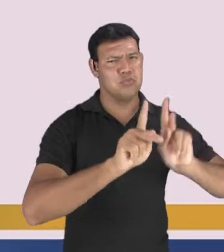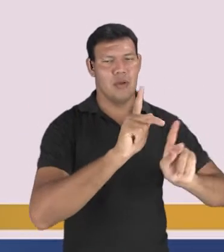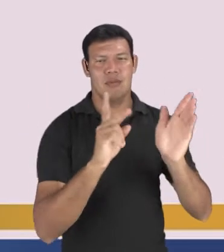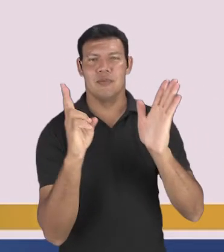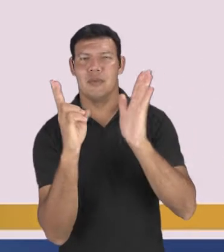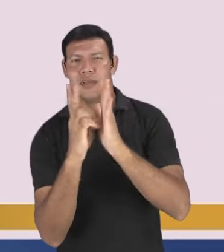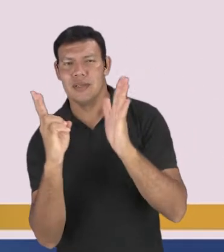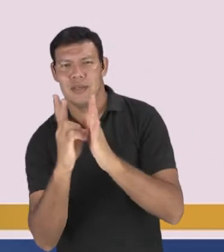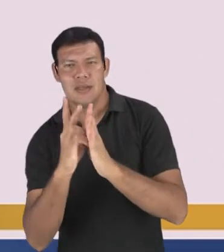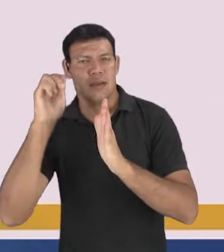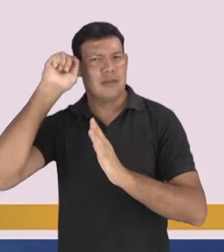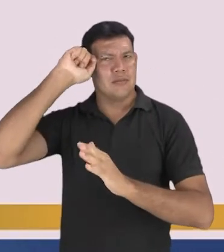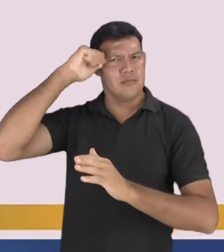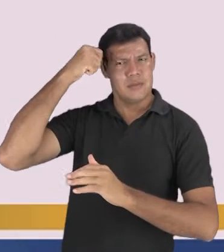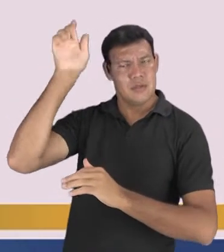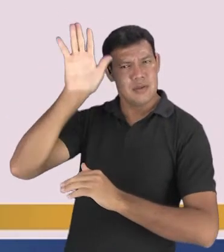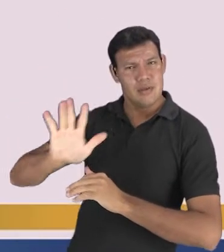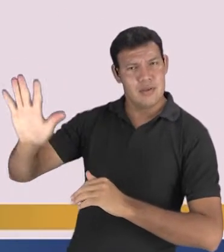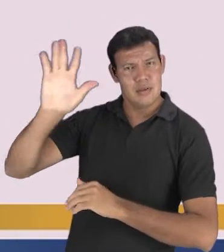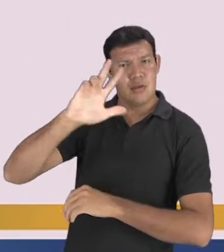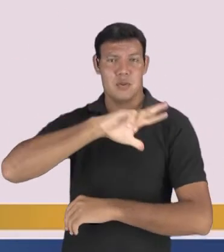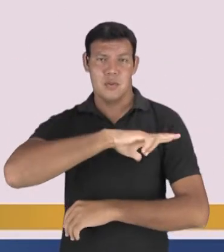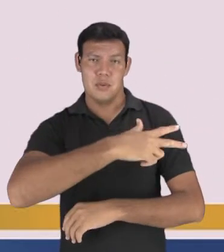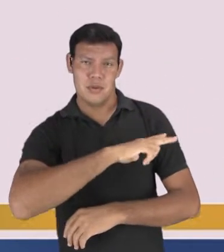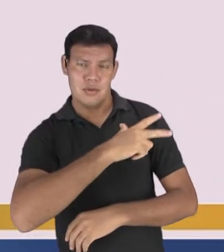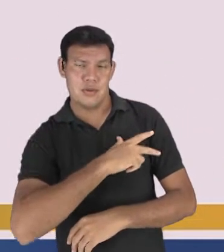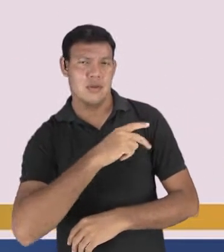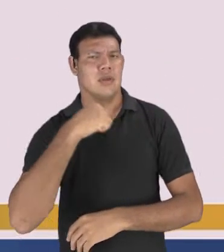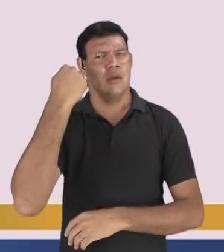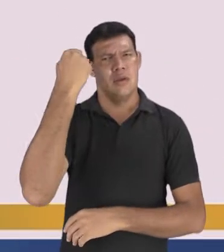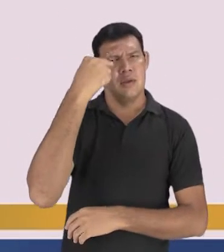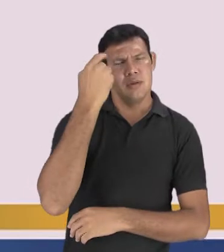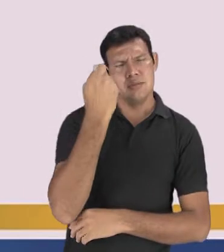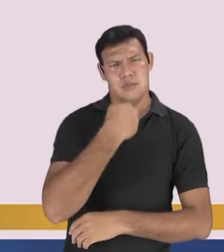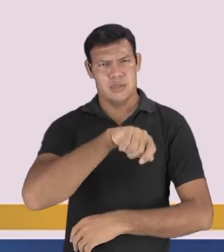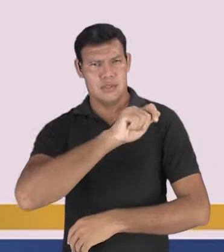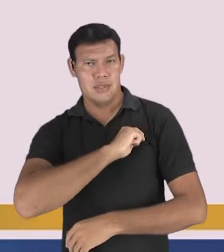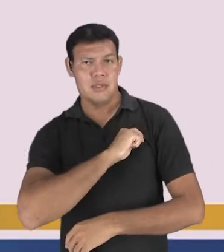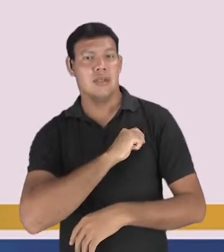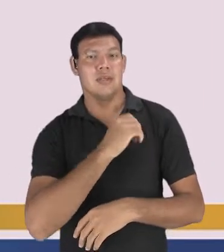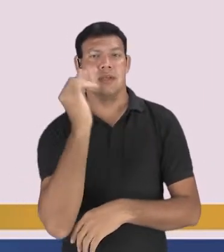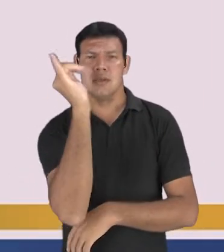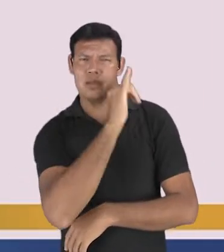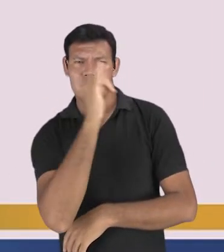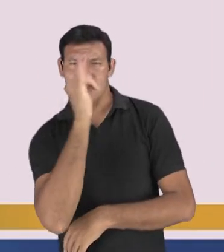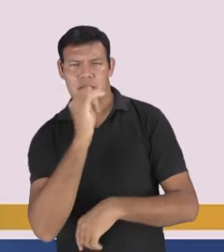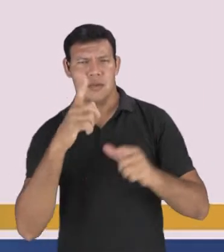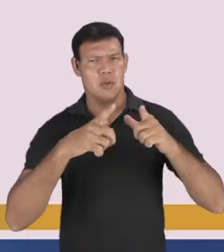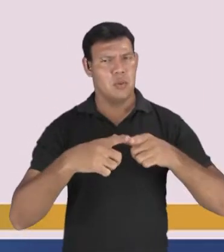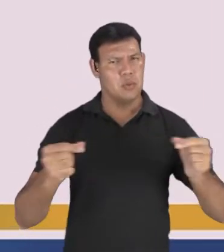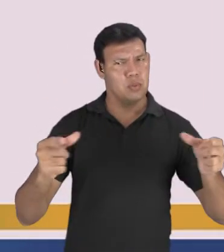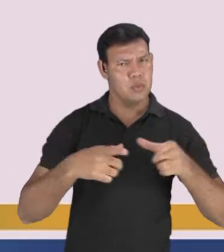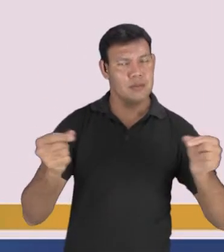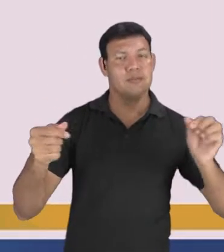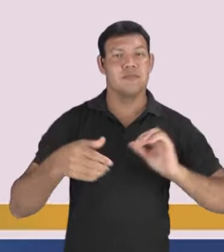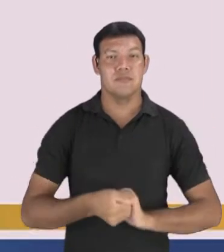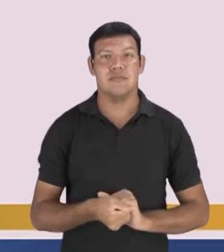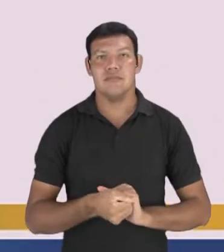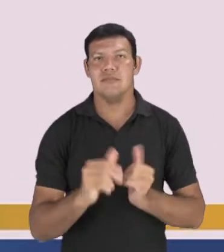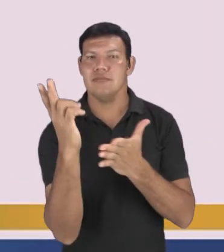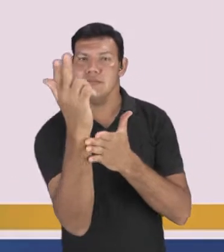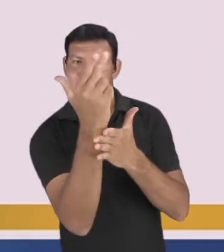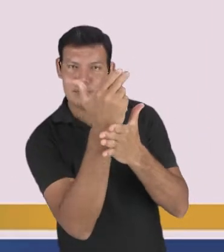E, posteriormente a esses grupos, outros também vieram, principalmente no século XIX, e formou